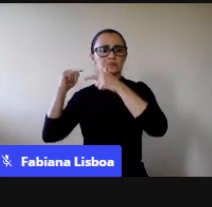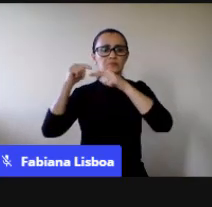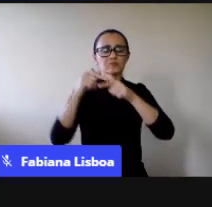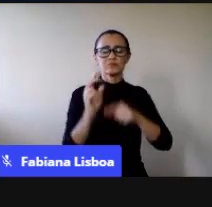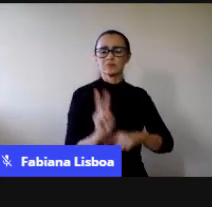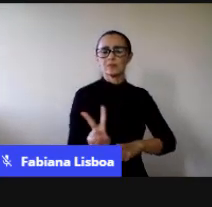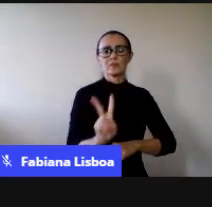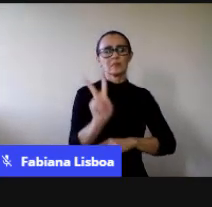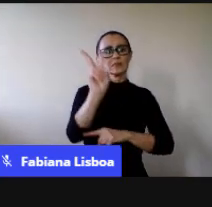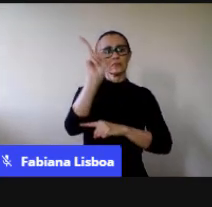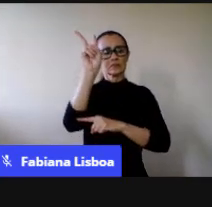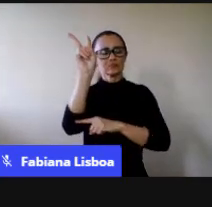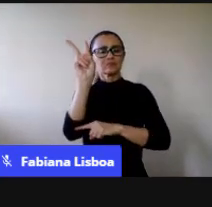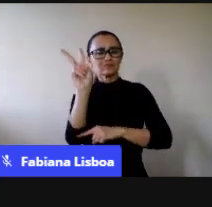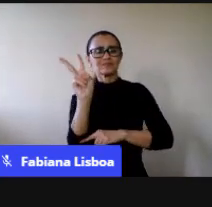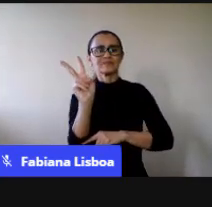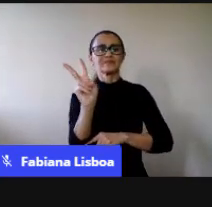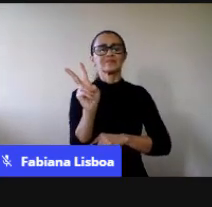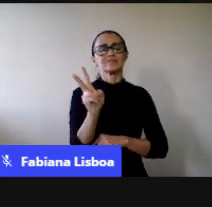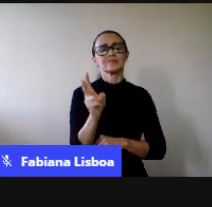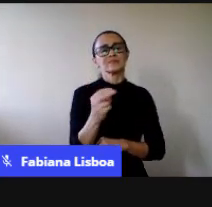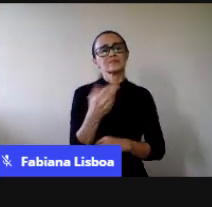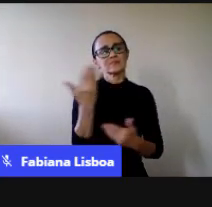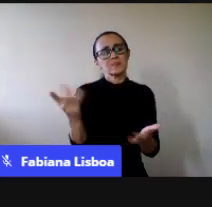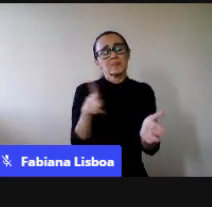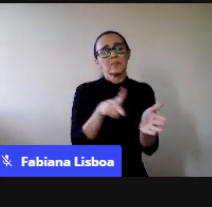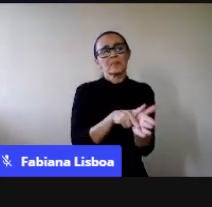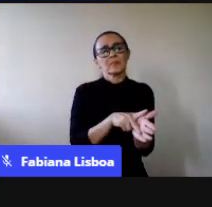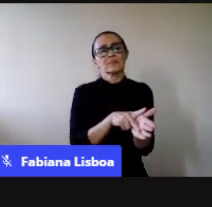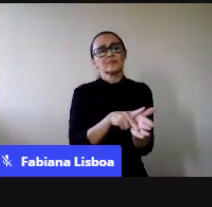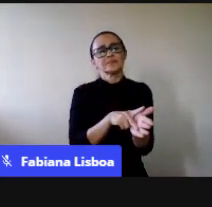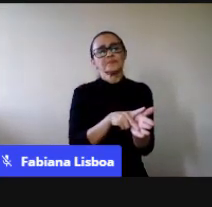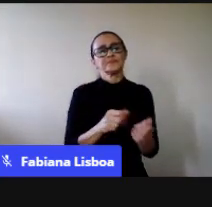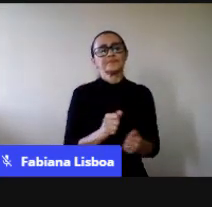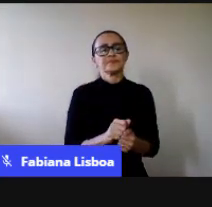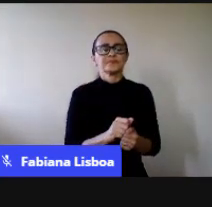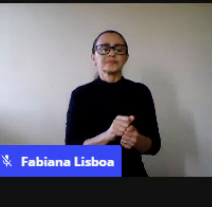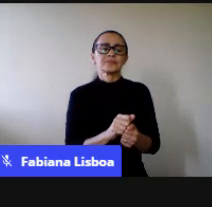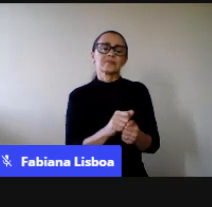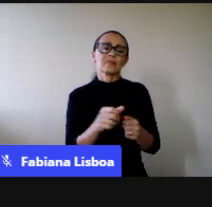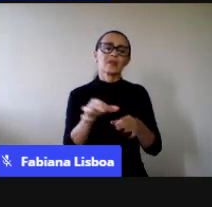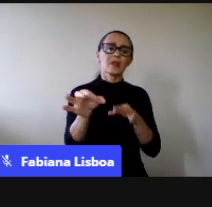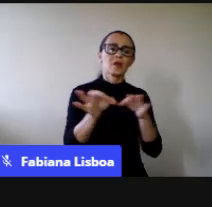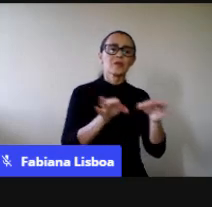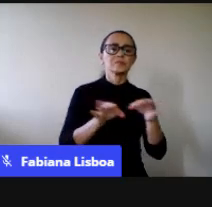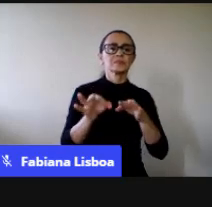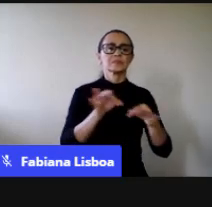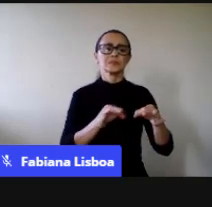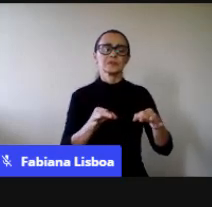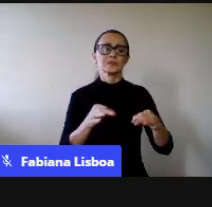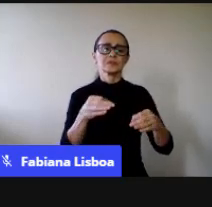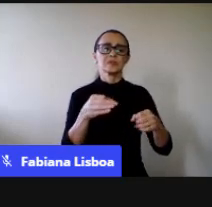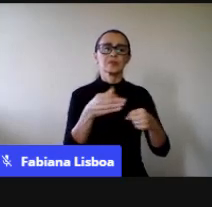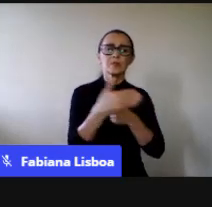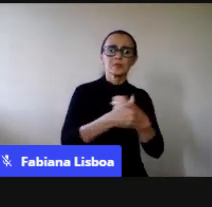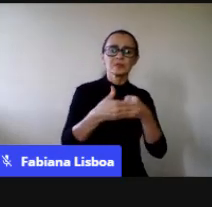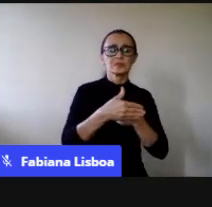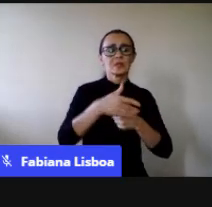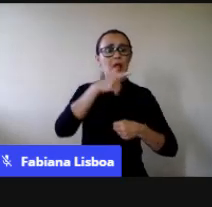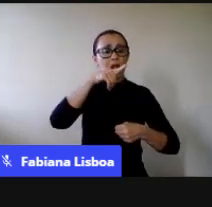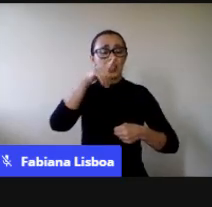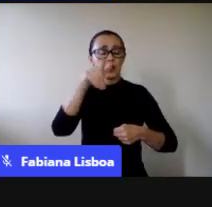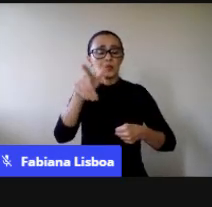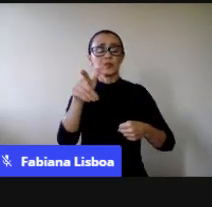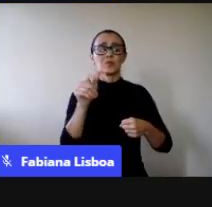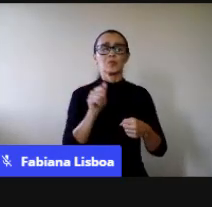sistema epistemológico e cosmológico, a valorização e a manutenção e proteção de suas línguas, a